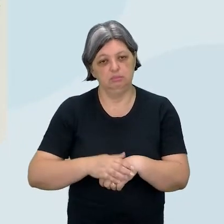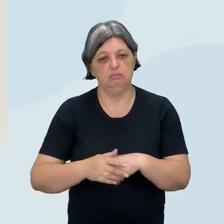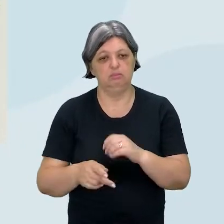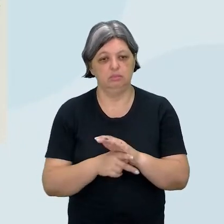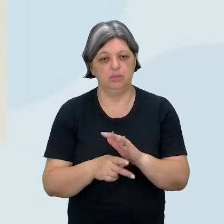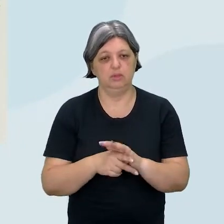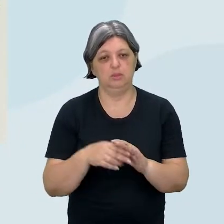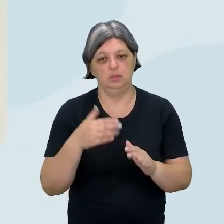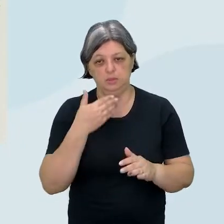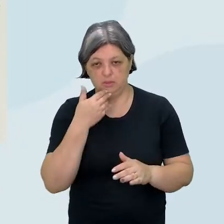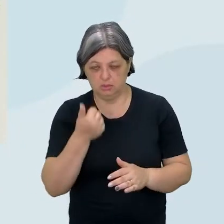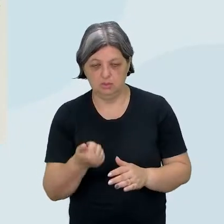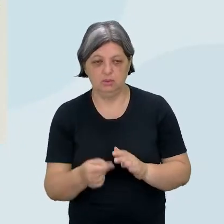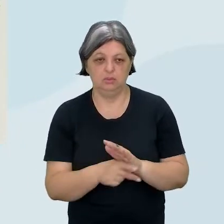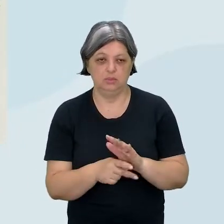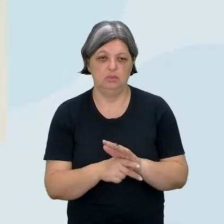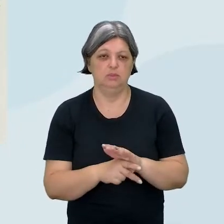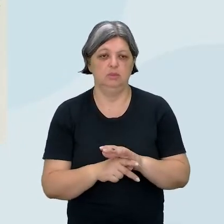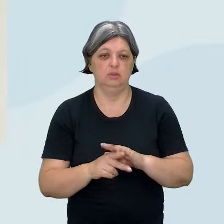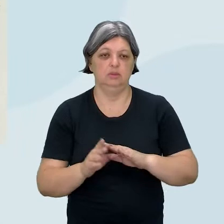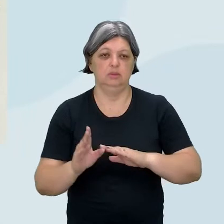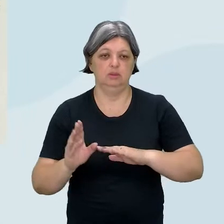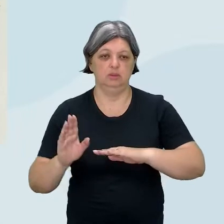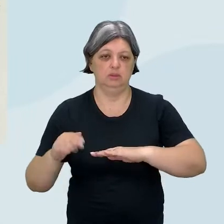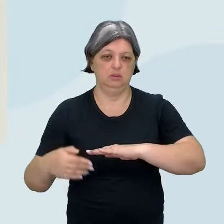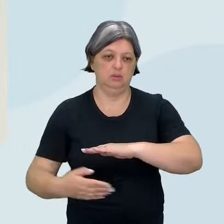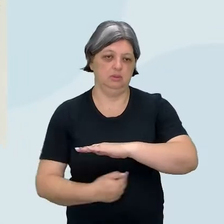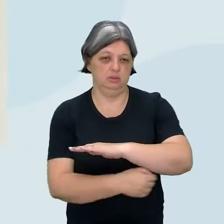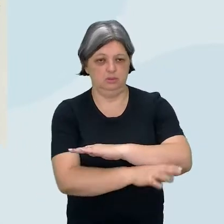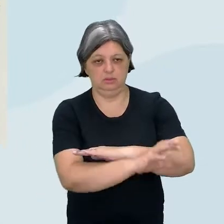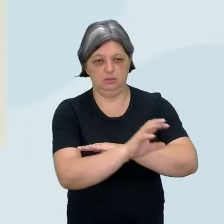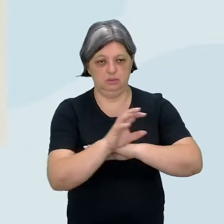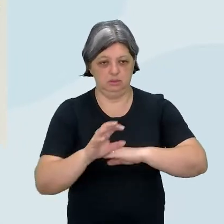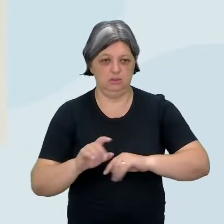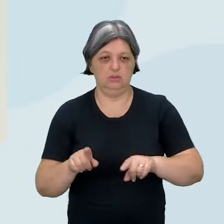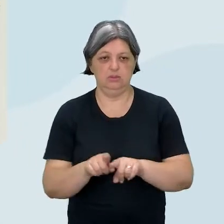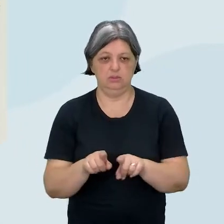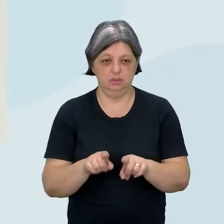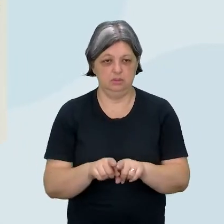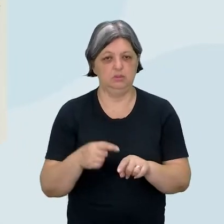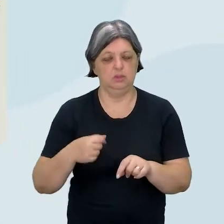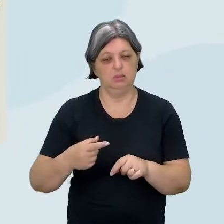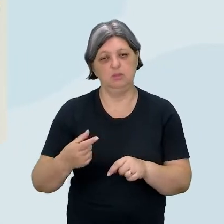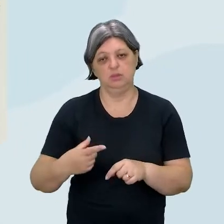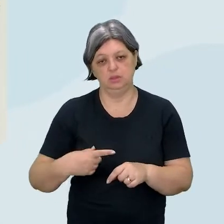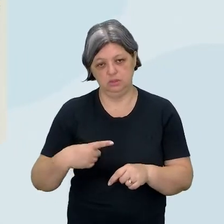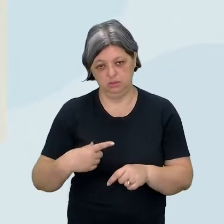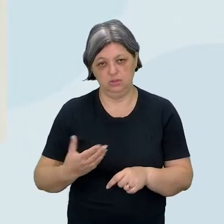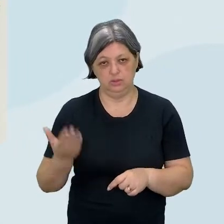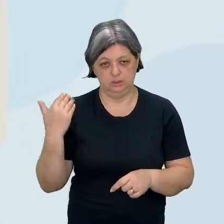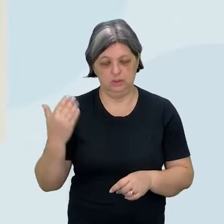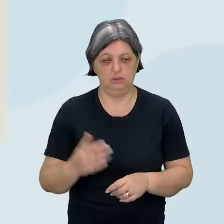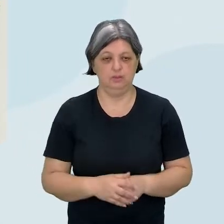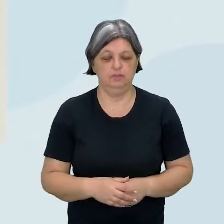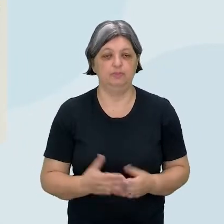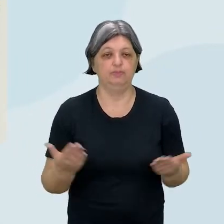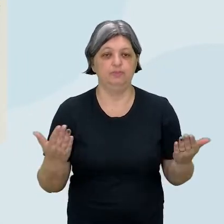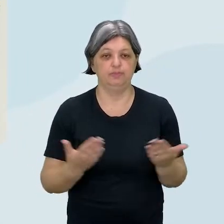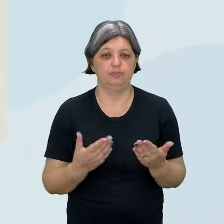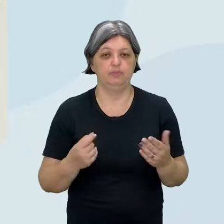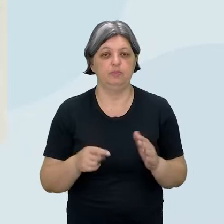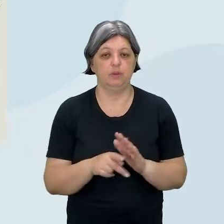natureza, a flora e fauna que havia nele, na verdade, anteriormente. Então, a definição de